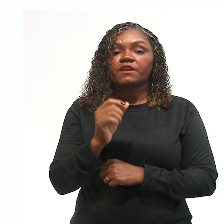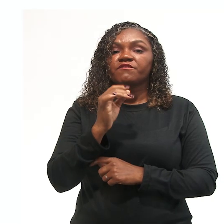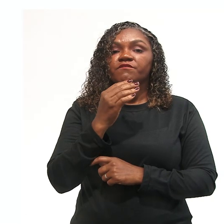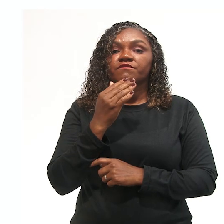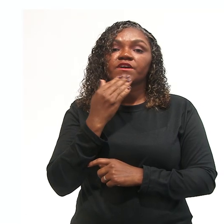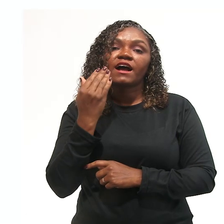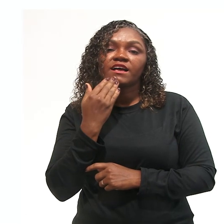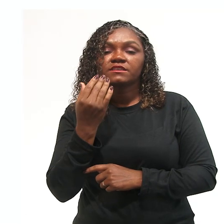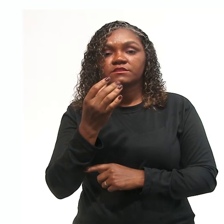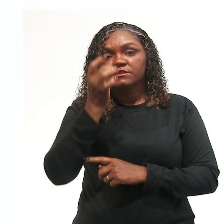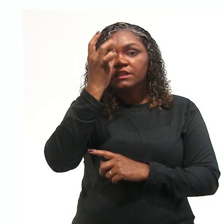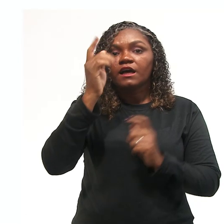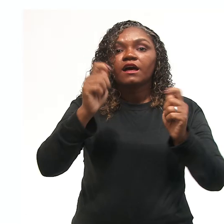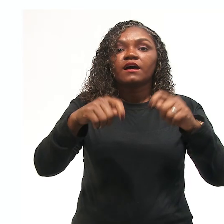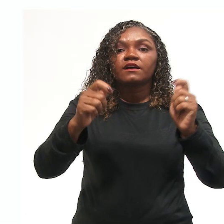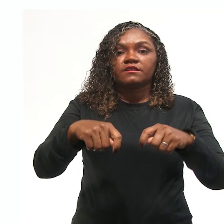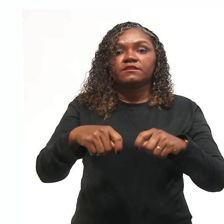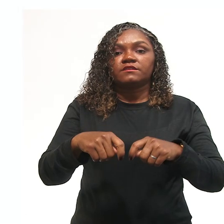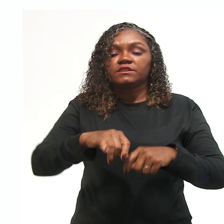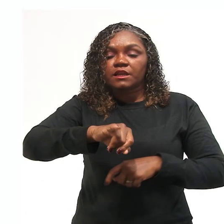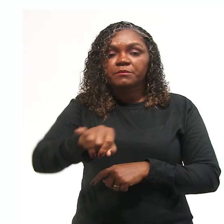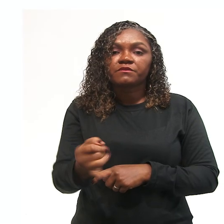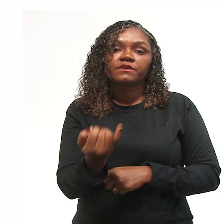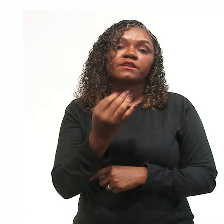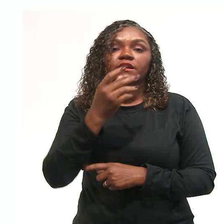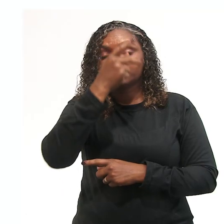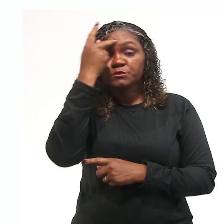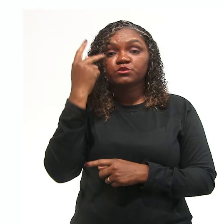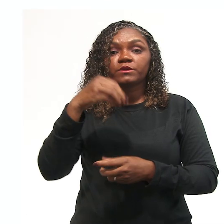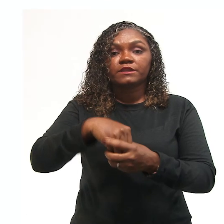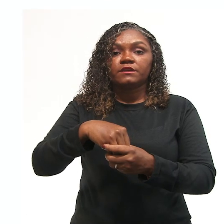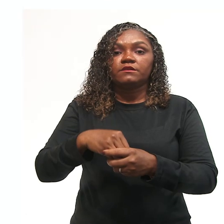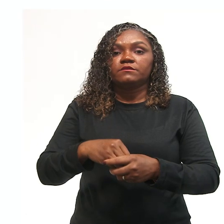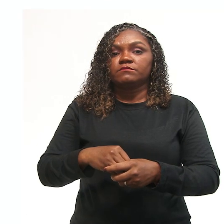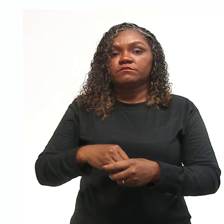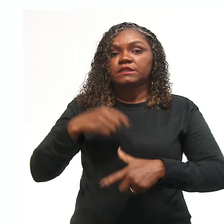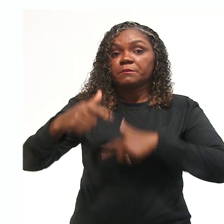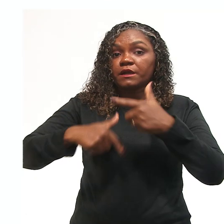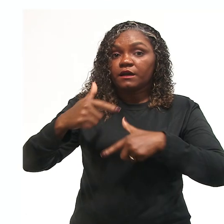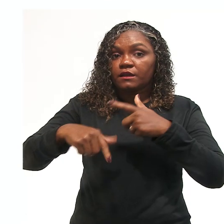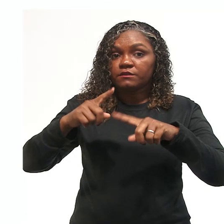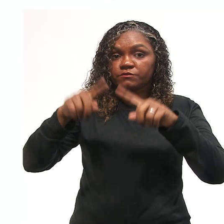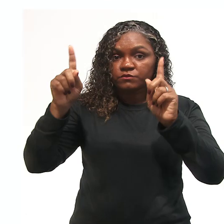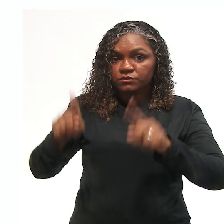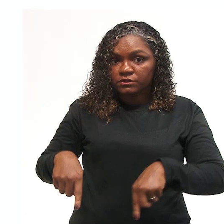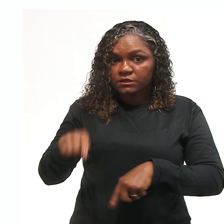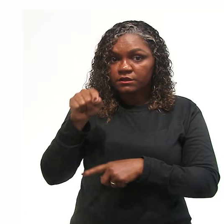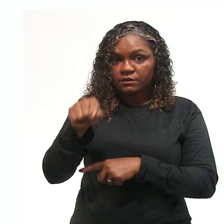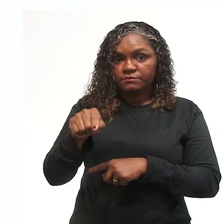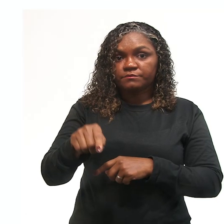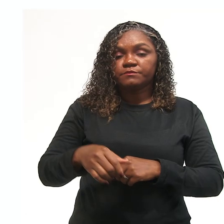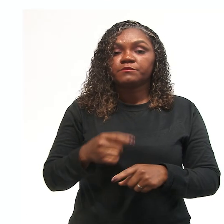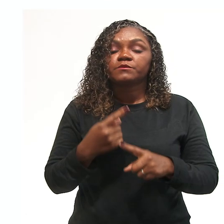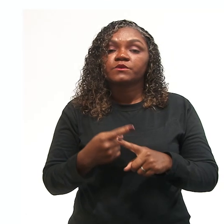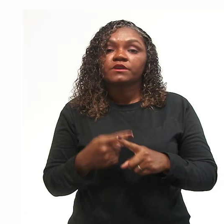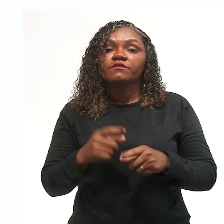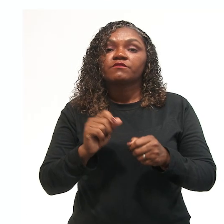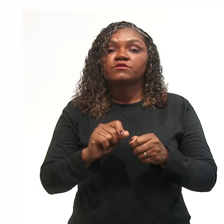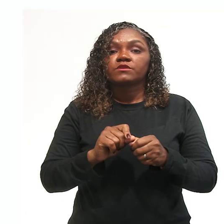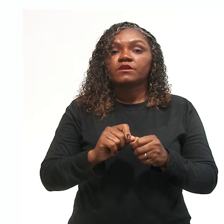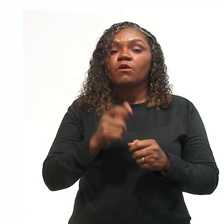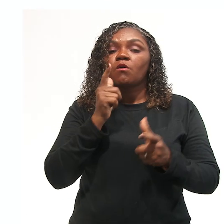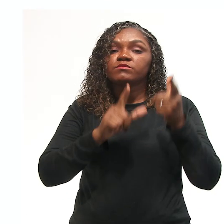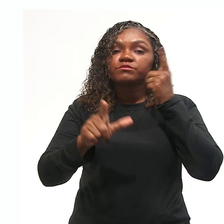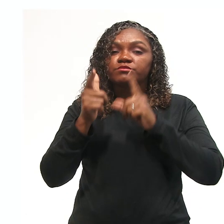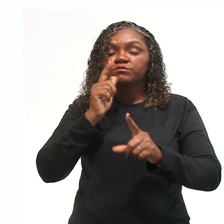aproveitamento eficaz das pessoas, dos funcionários, no caso. Para quê? Para atingir